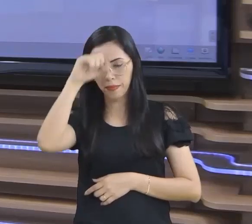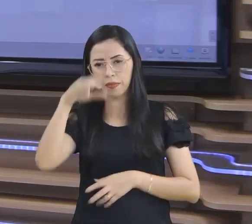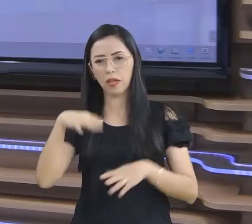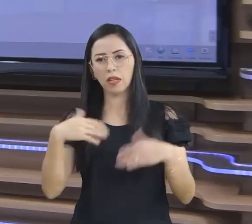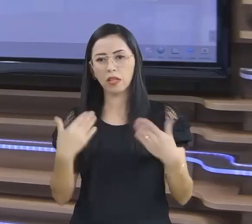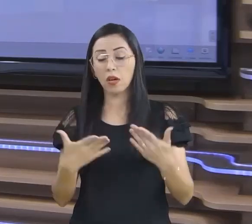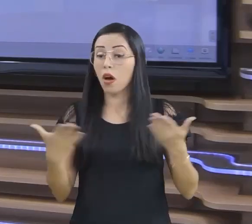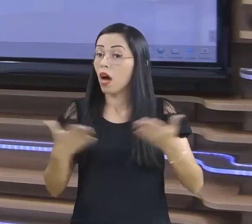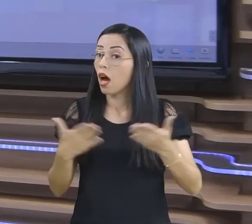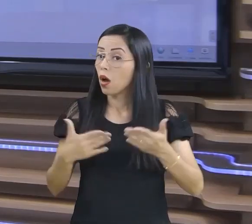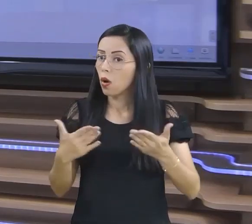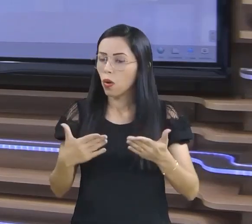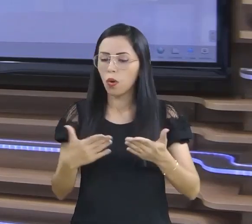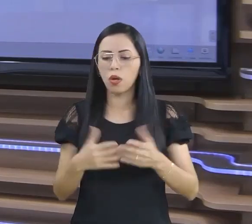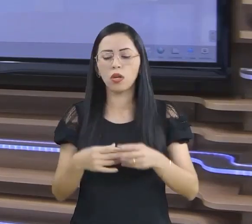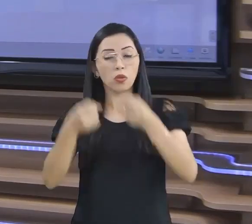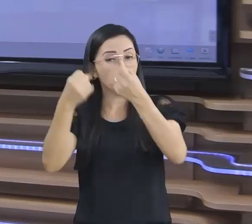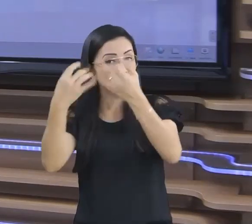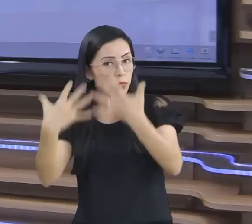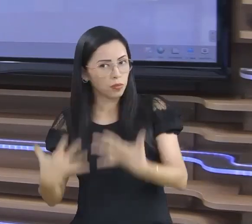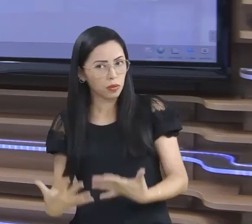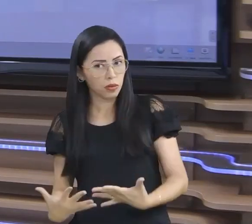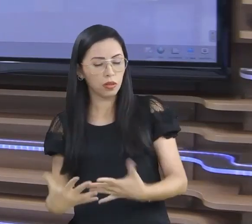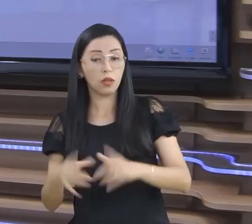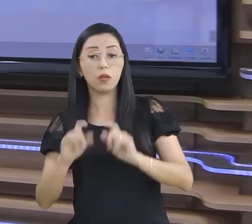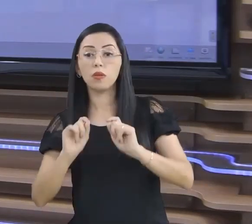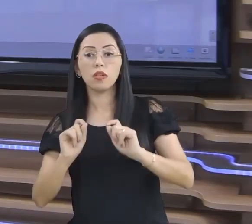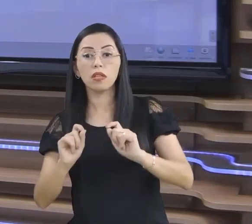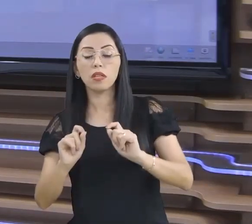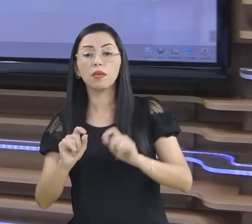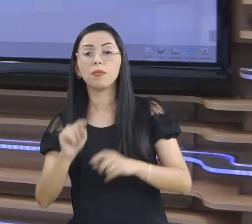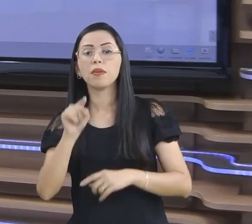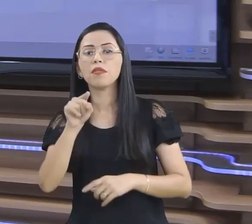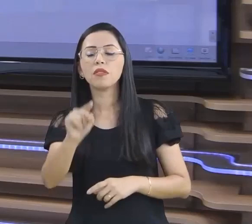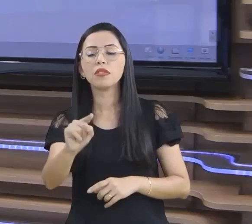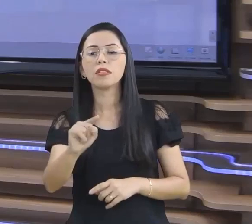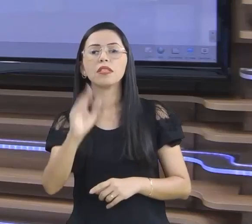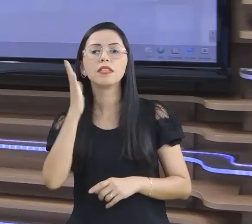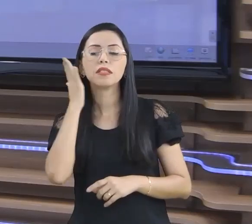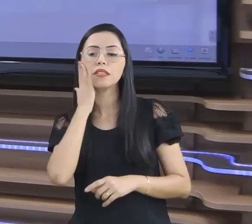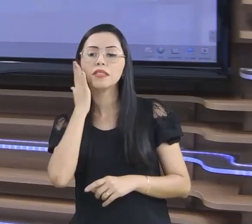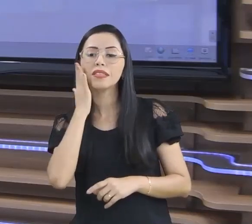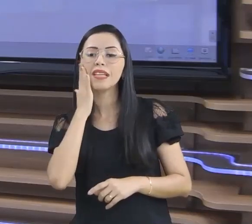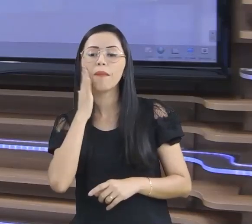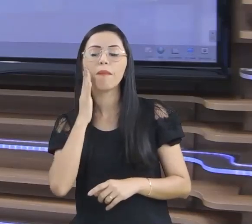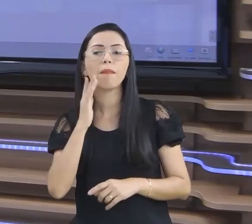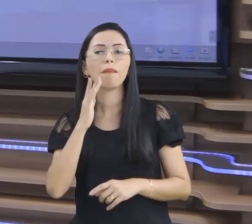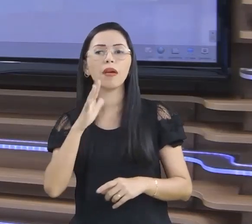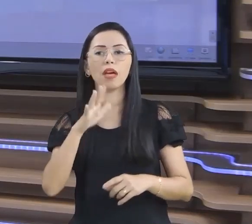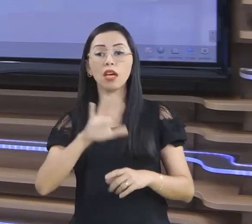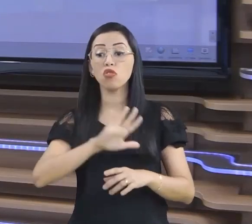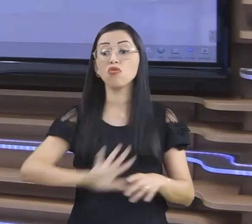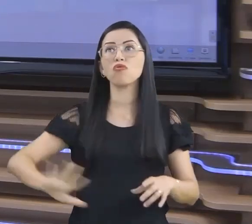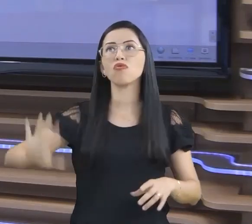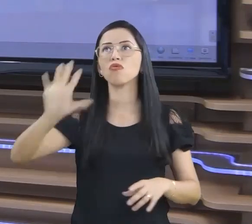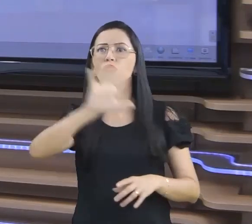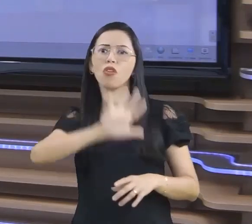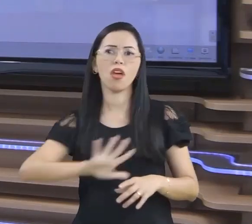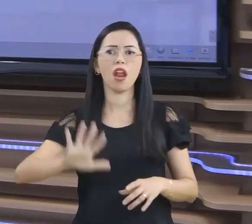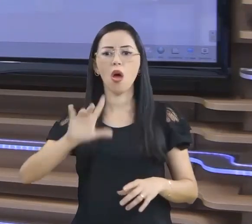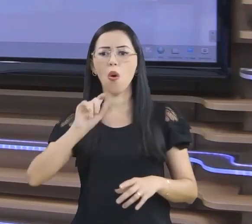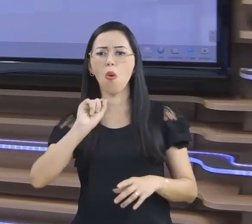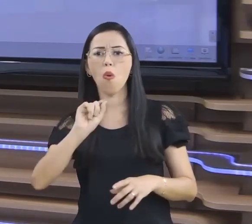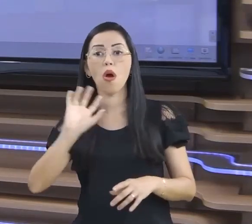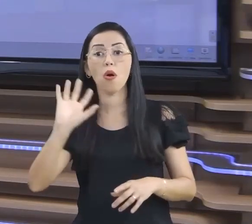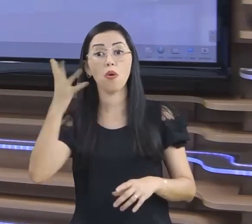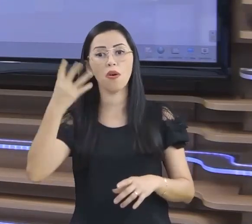segunda parte que eu contei agora, era justamente para vocês terem uma ideia no global. E aí, qual era o objetivo